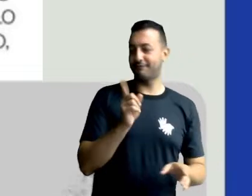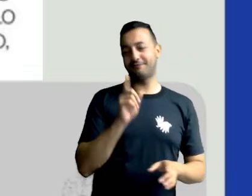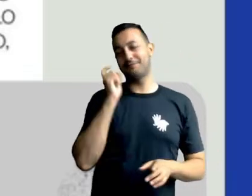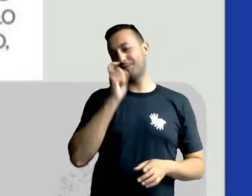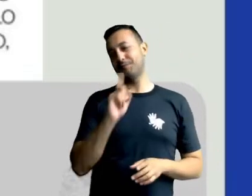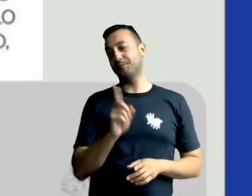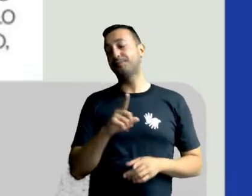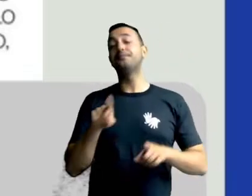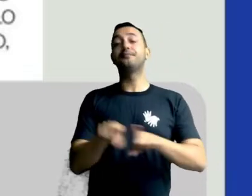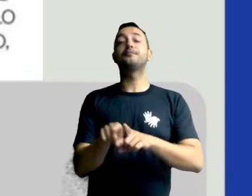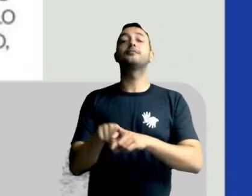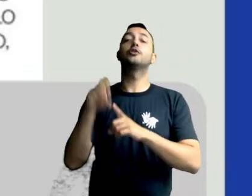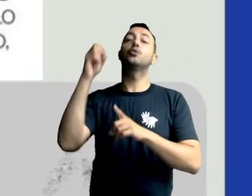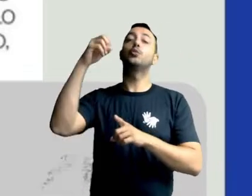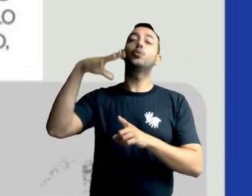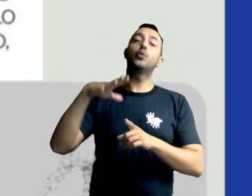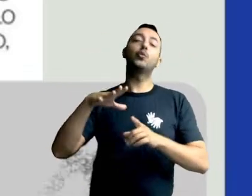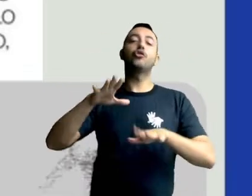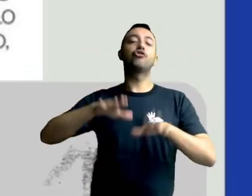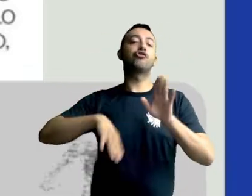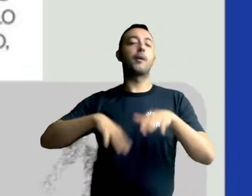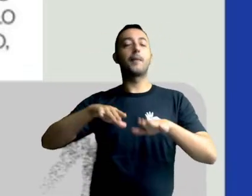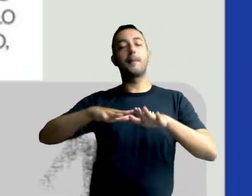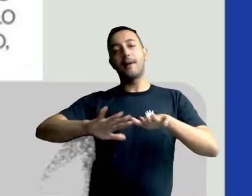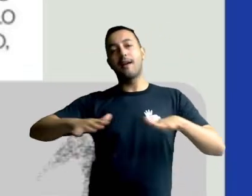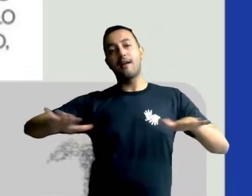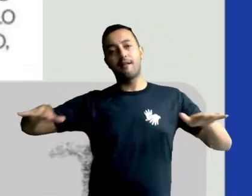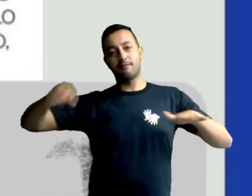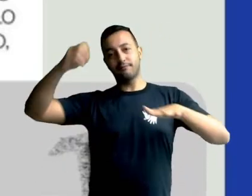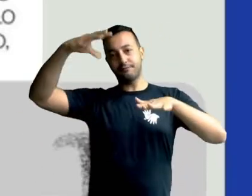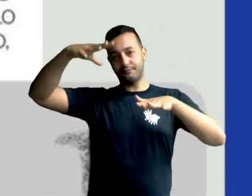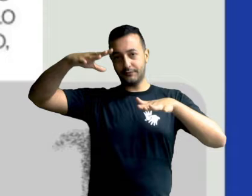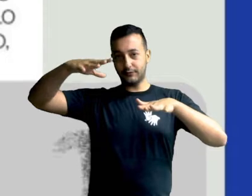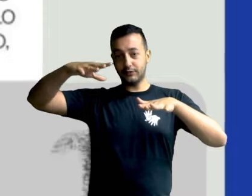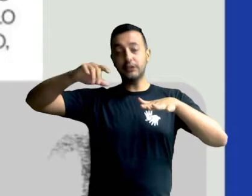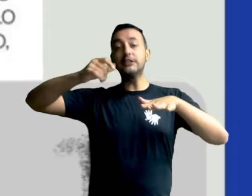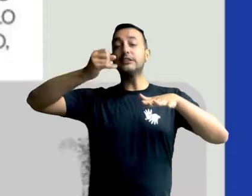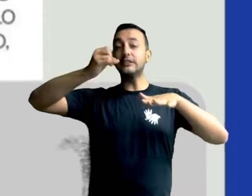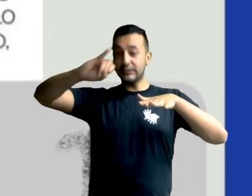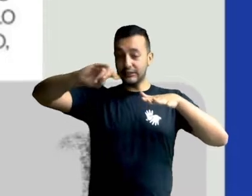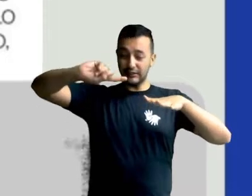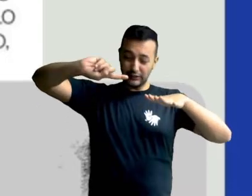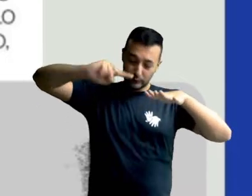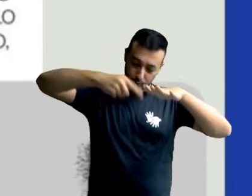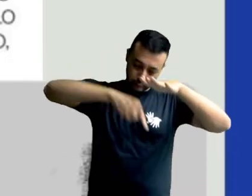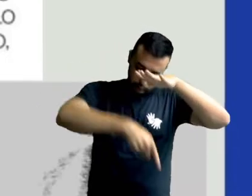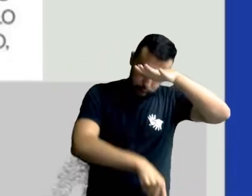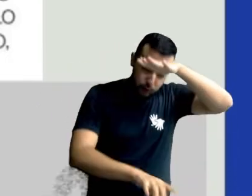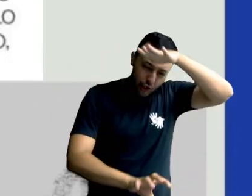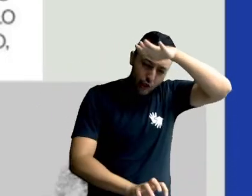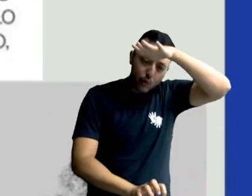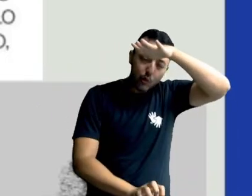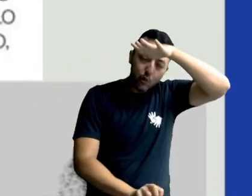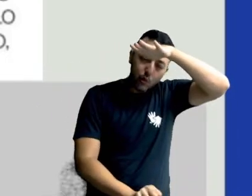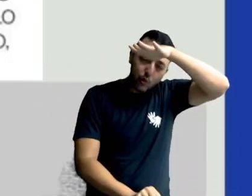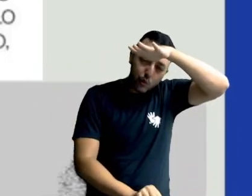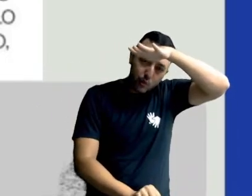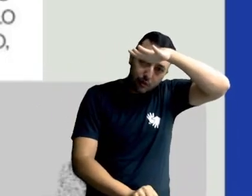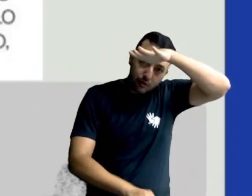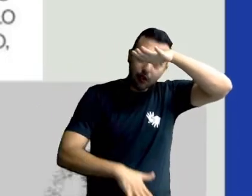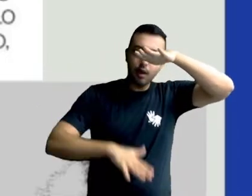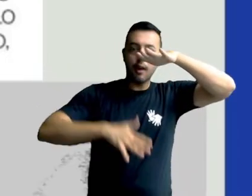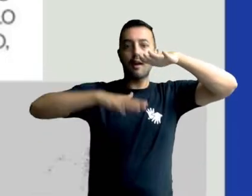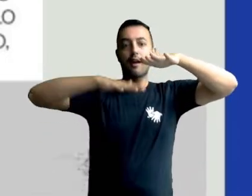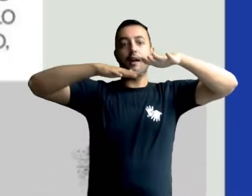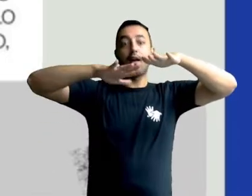no ambiente aquático varia de acordo com a profundidade. Quanto mais fundo, mais escuro é o ambiente. Então, se você vai